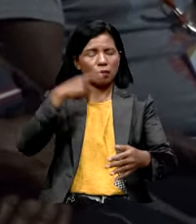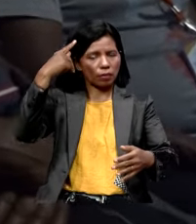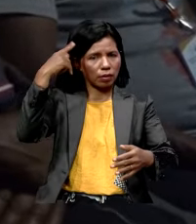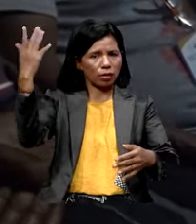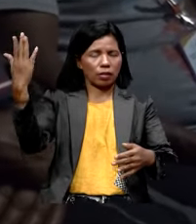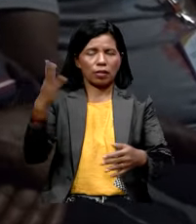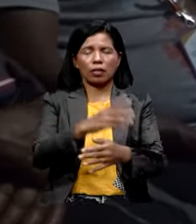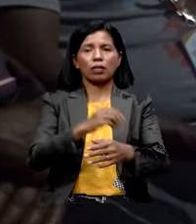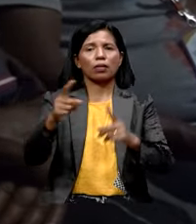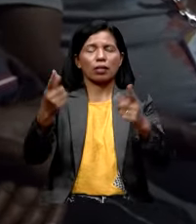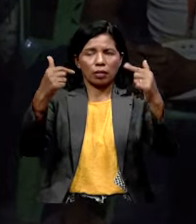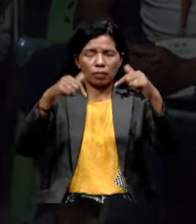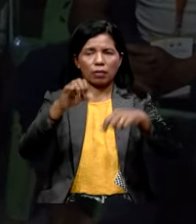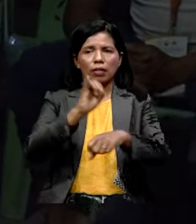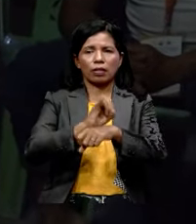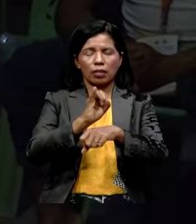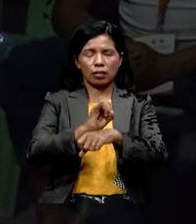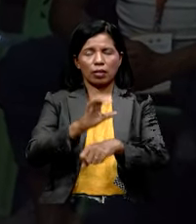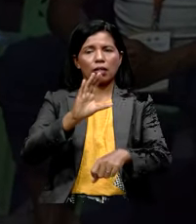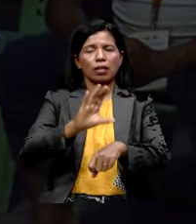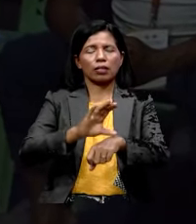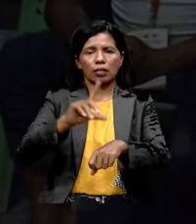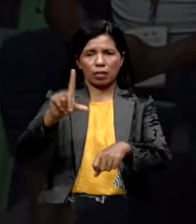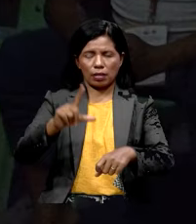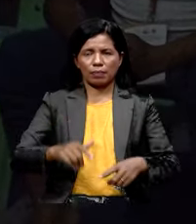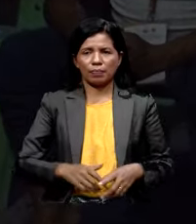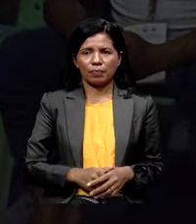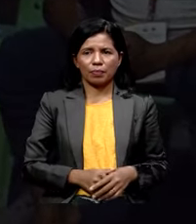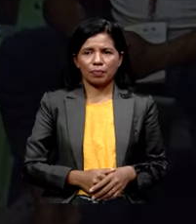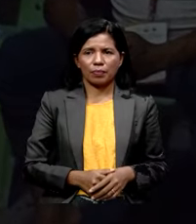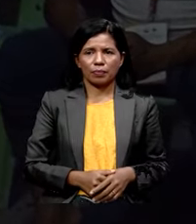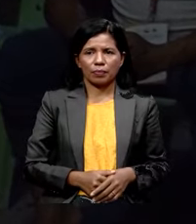Francisco, banhira to e a igreja catedral. Romalo Neves, Jacinto Fuca, Ziemen.